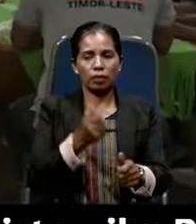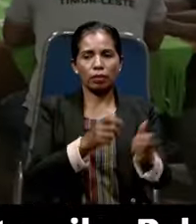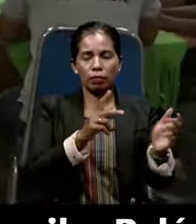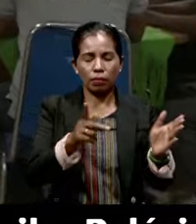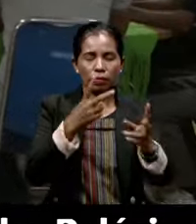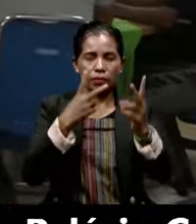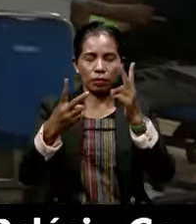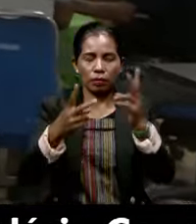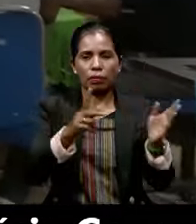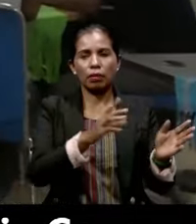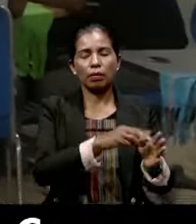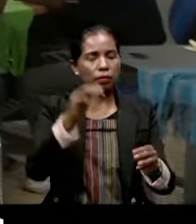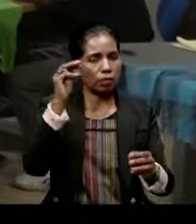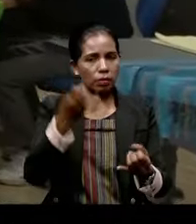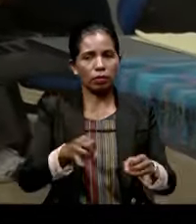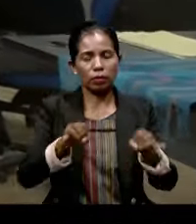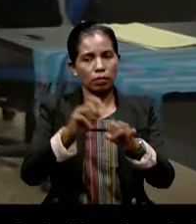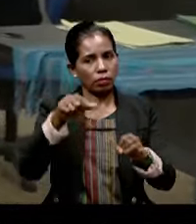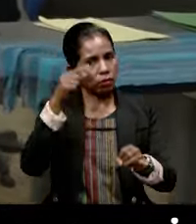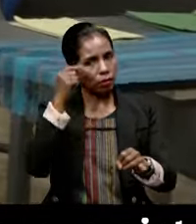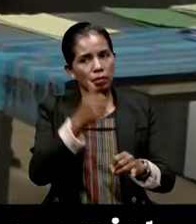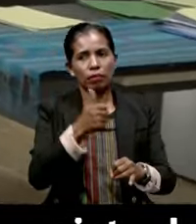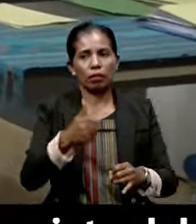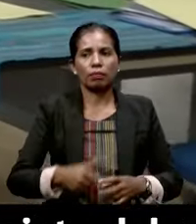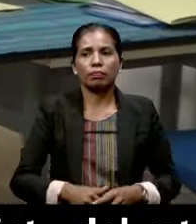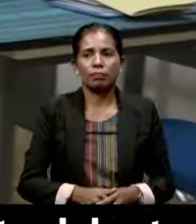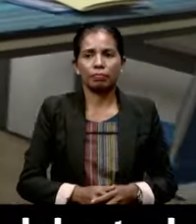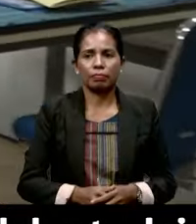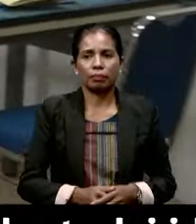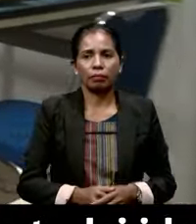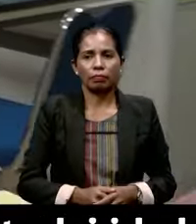plano se a lo visita surpresa mos ba instituição governo sira selo João Carlos Tomás Vares Giemen.